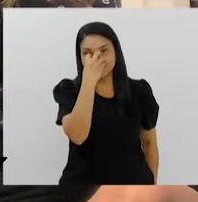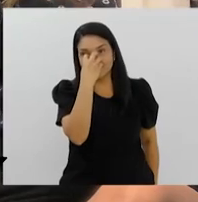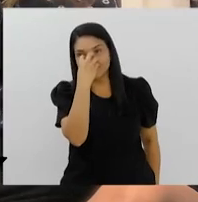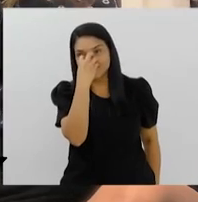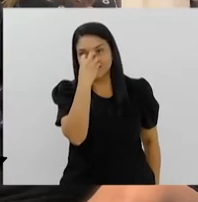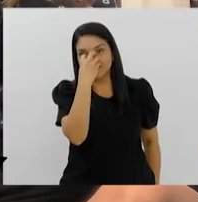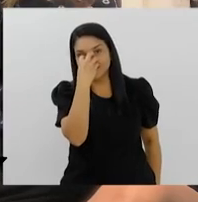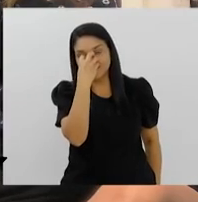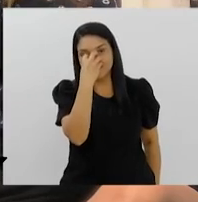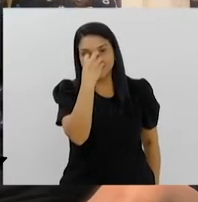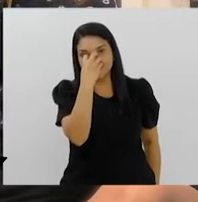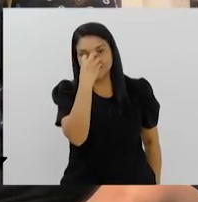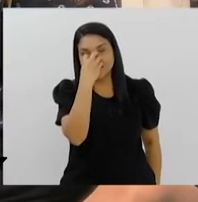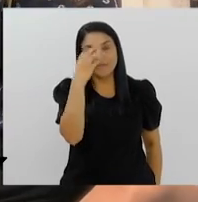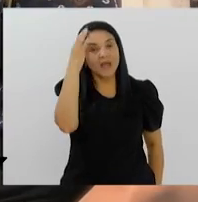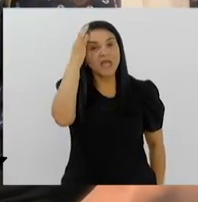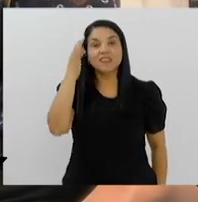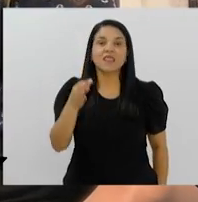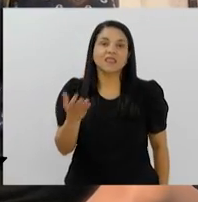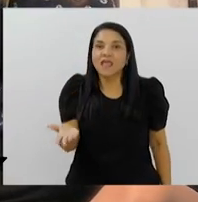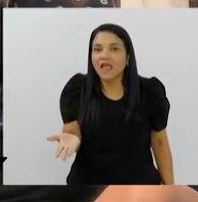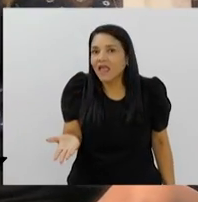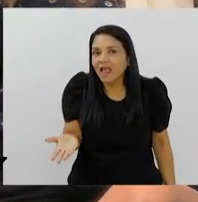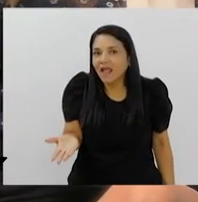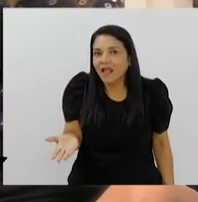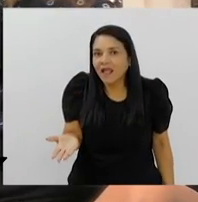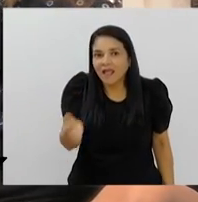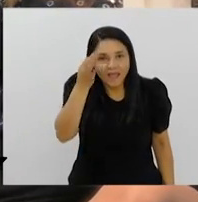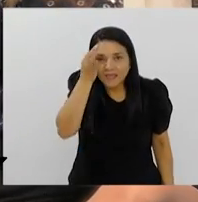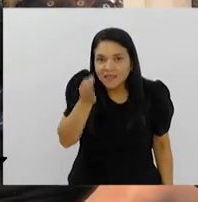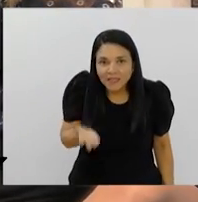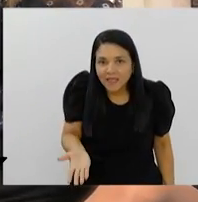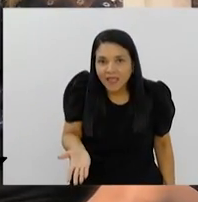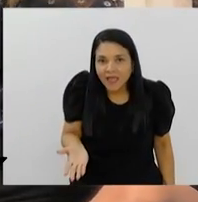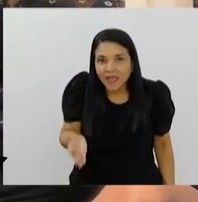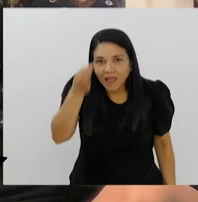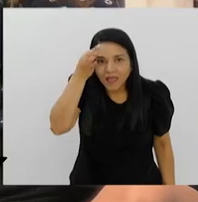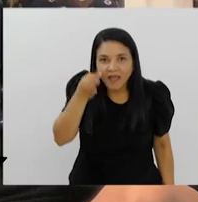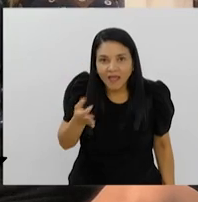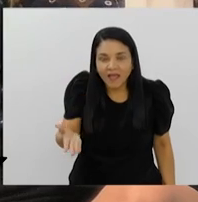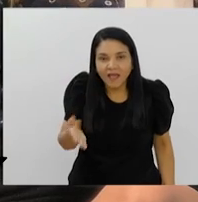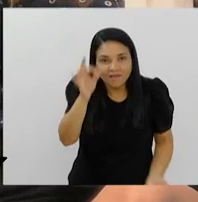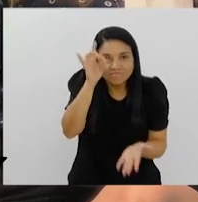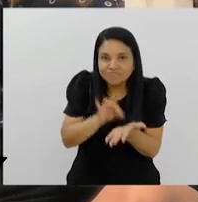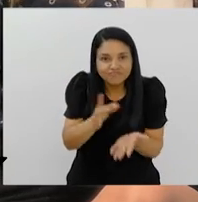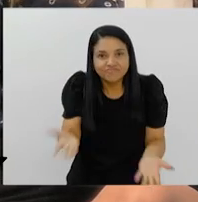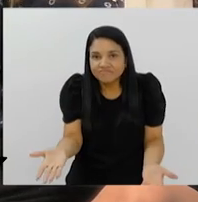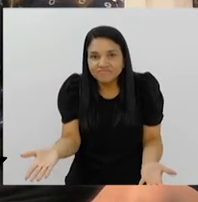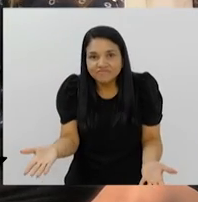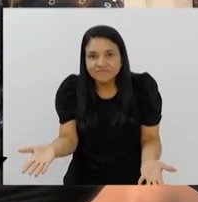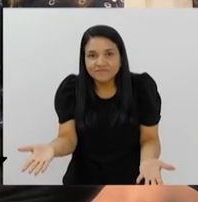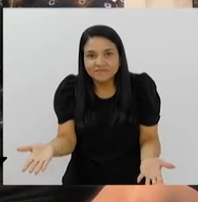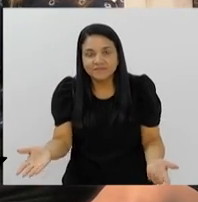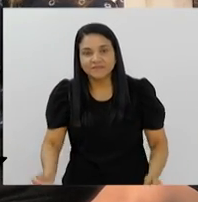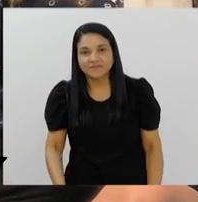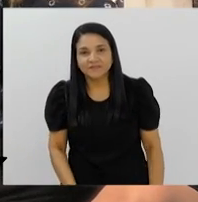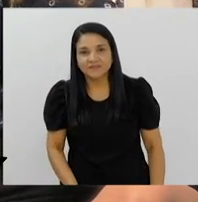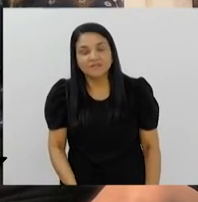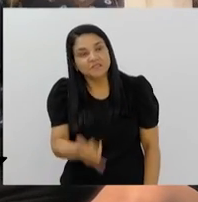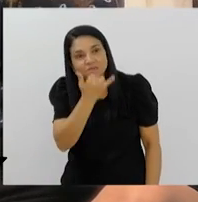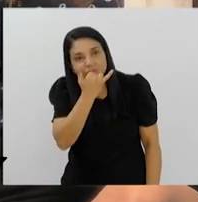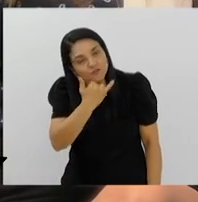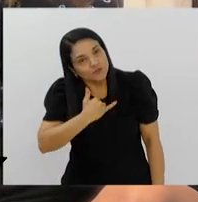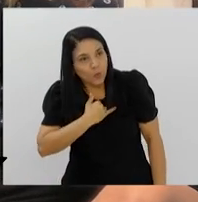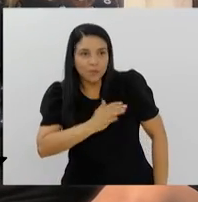colocando para entender a realidade desse negócio vocês me